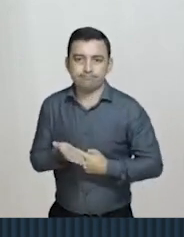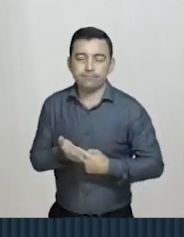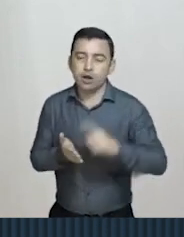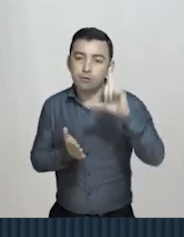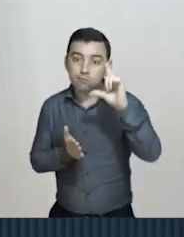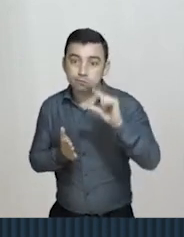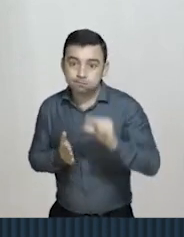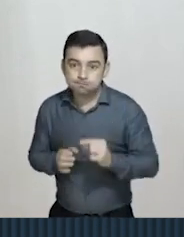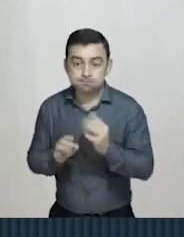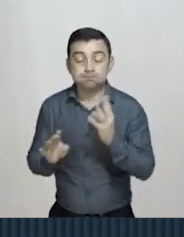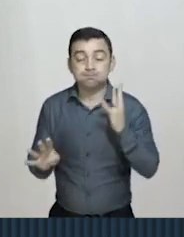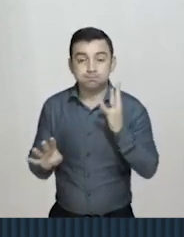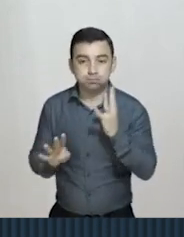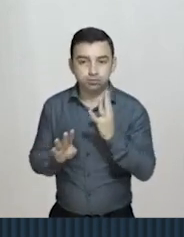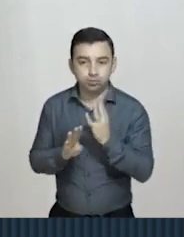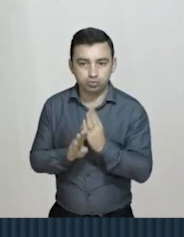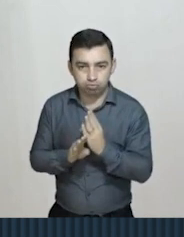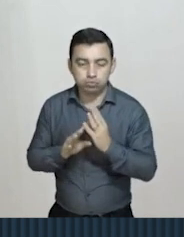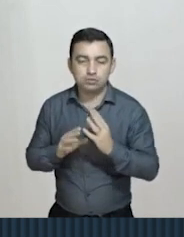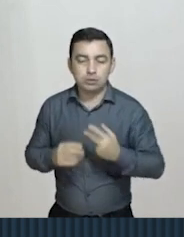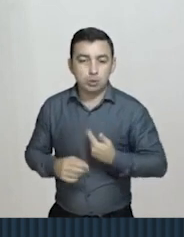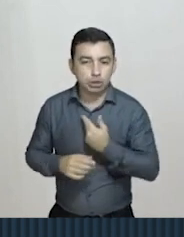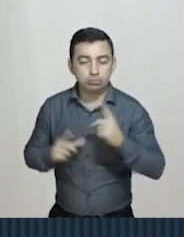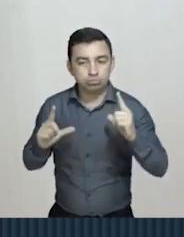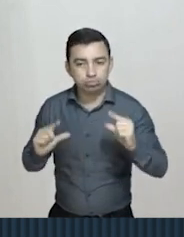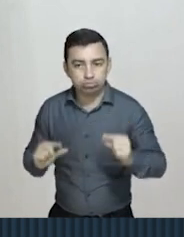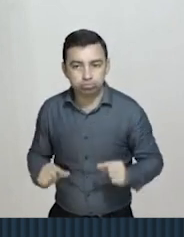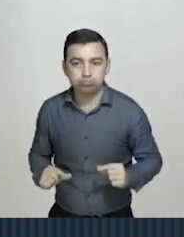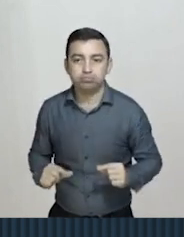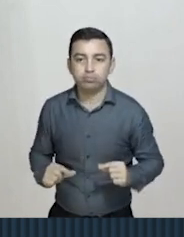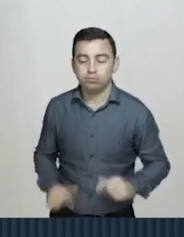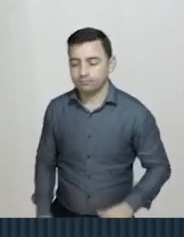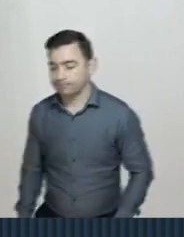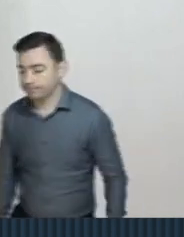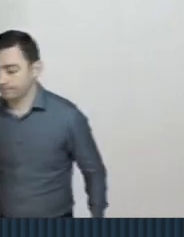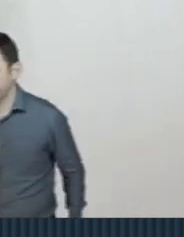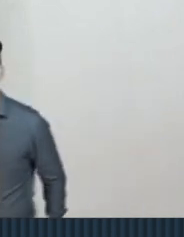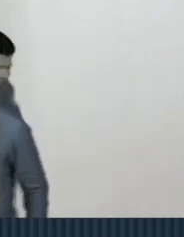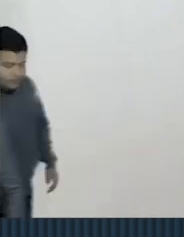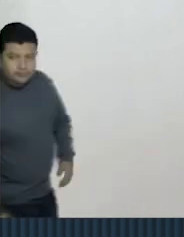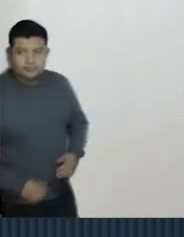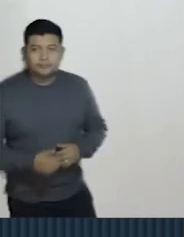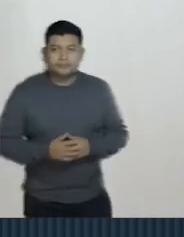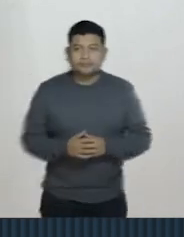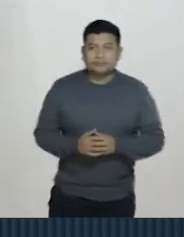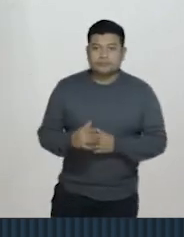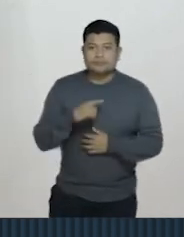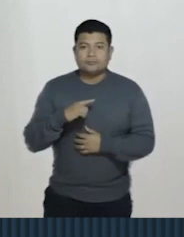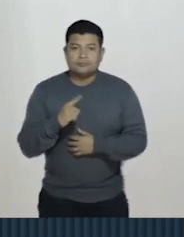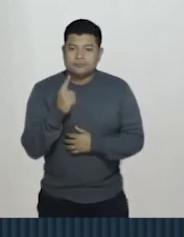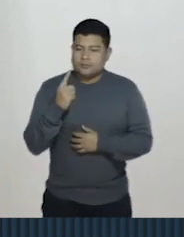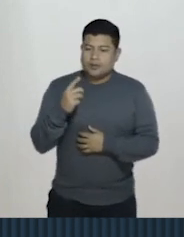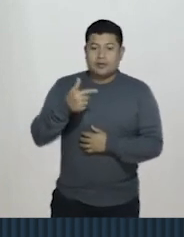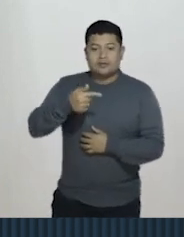em grande monta as cirurgias. Então, são mais de 73 mil